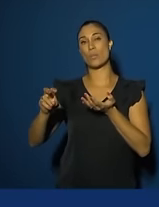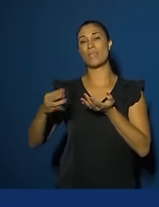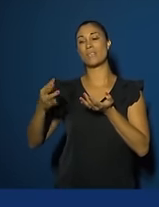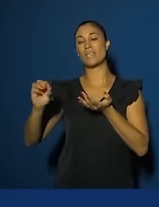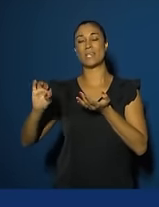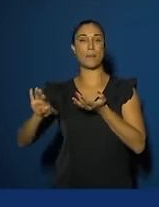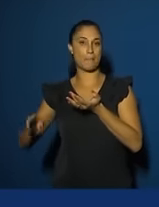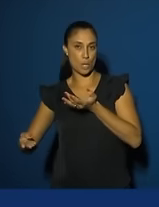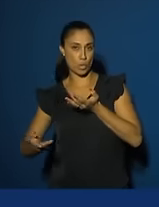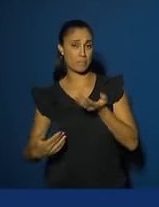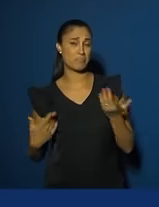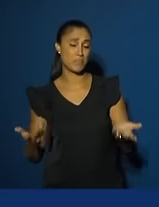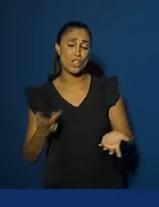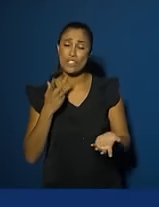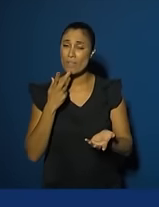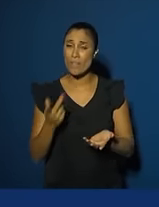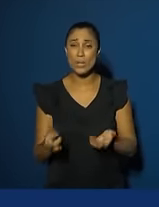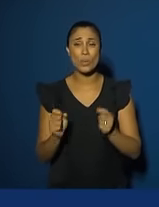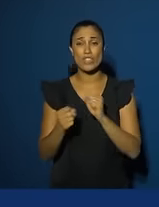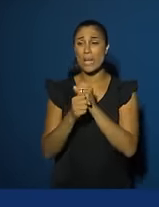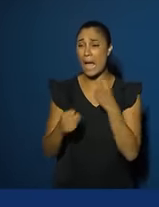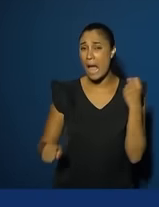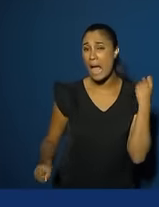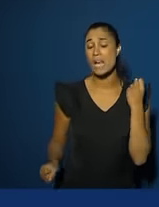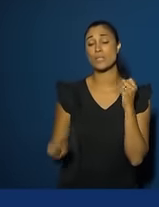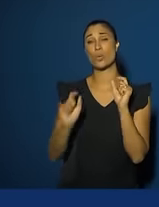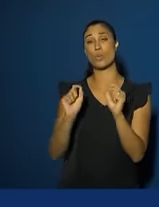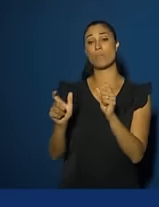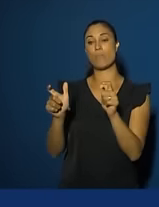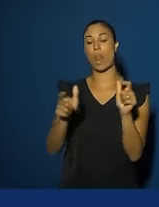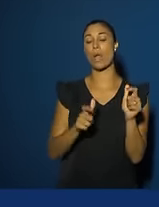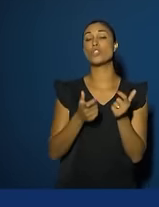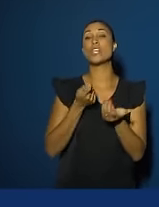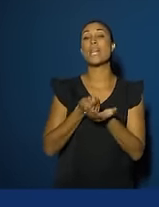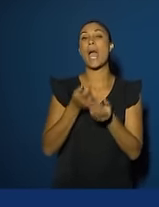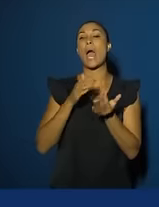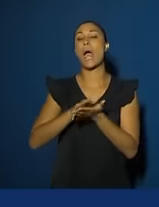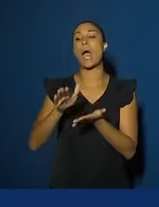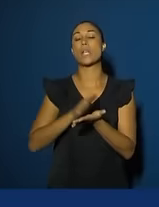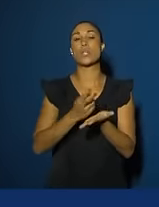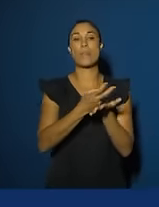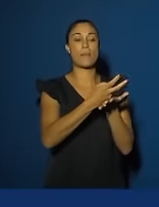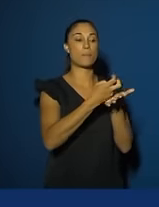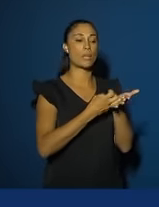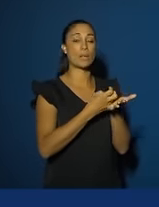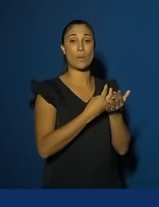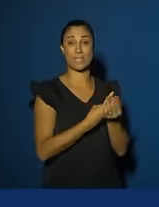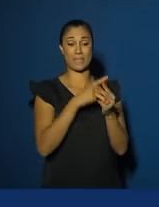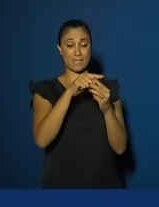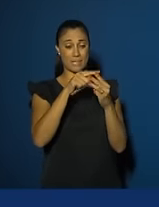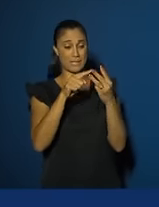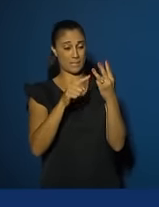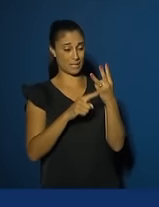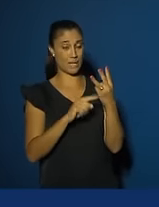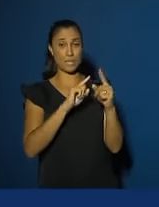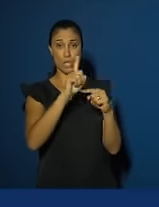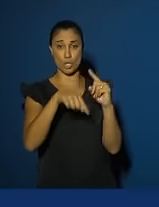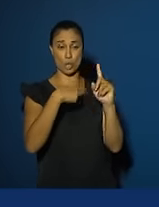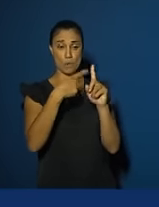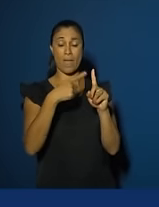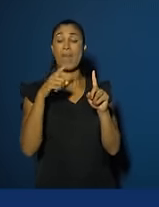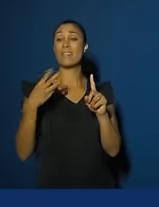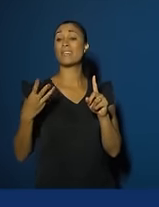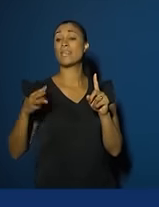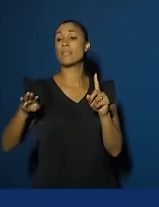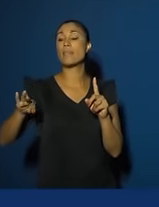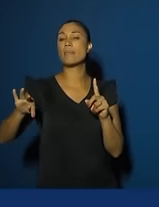bilhões então nós estamos falando de grandes unidades de custo tributário essas três somadas Dá quase R bilhões de reais aí